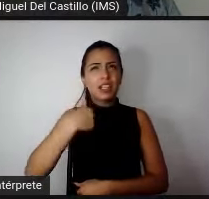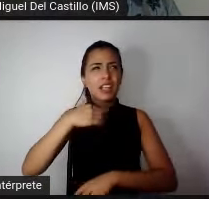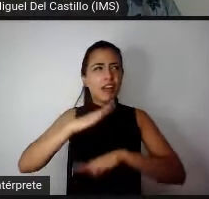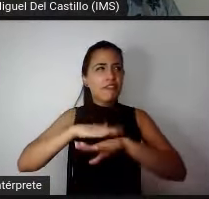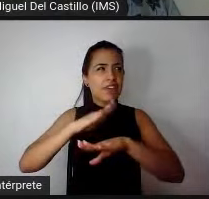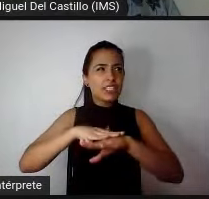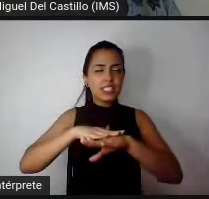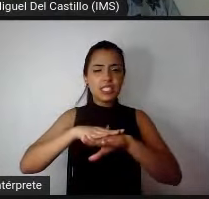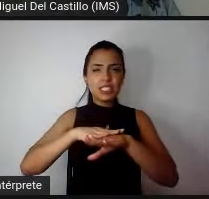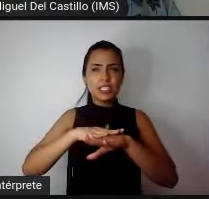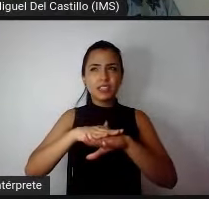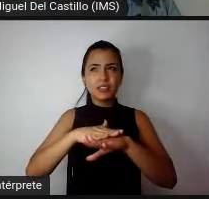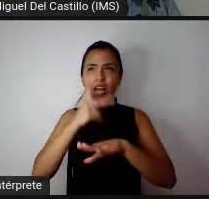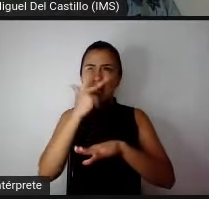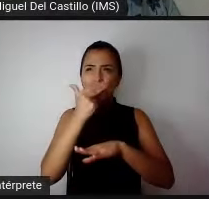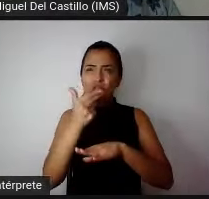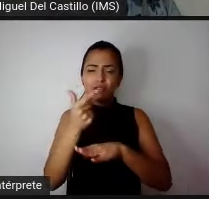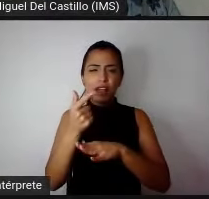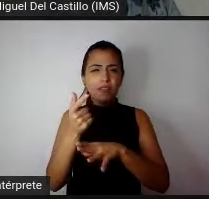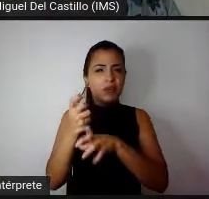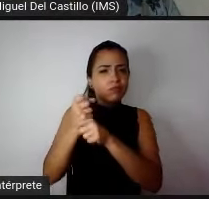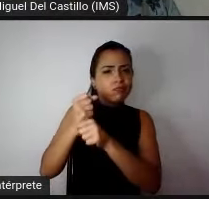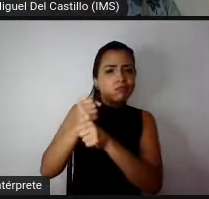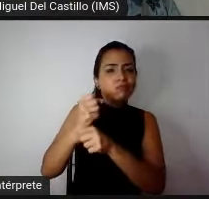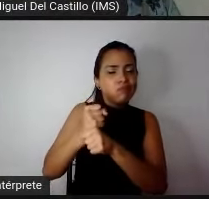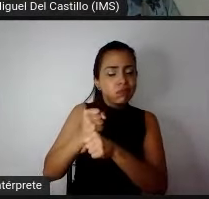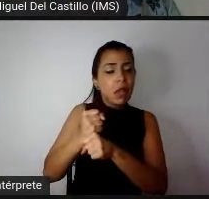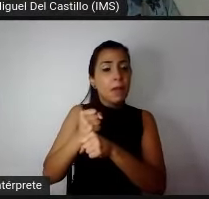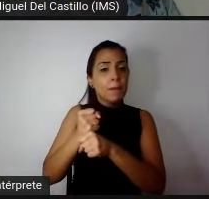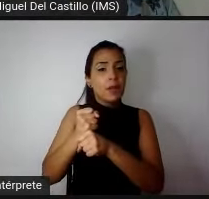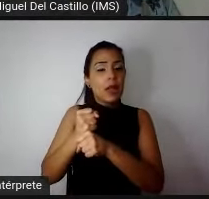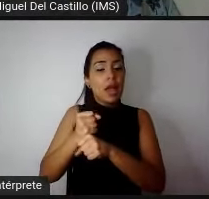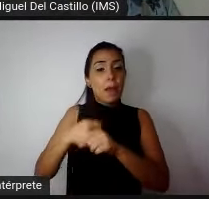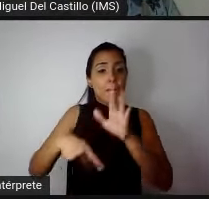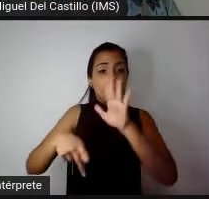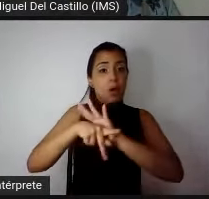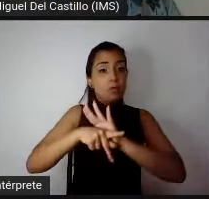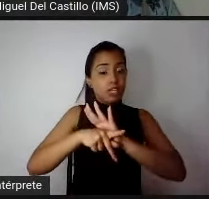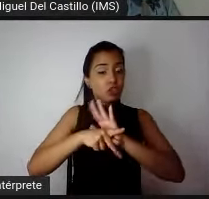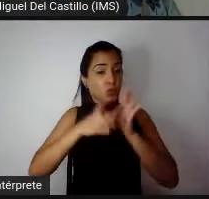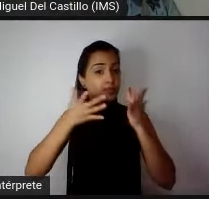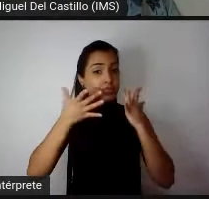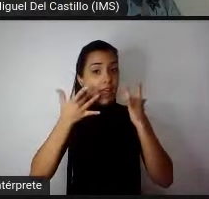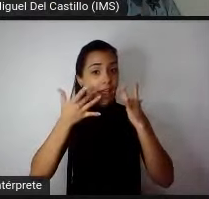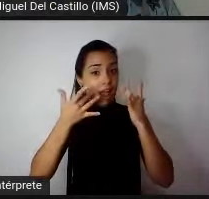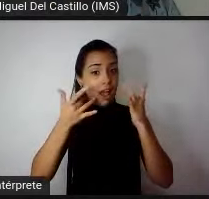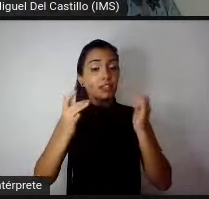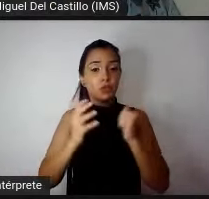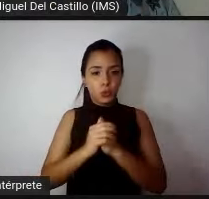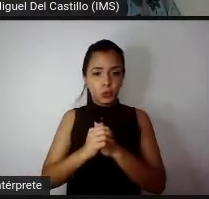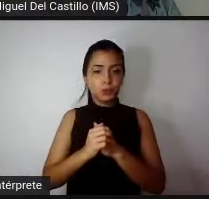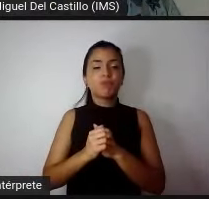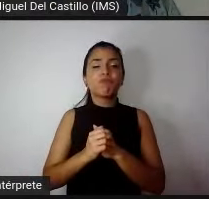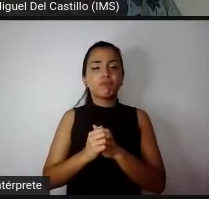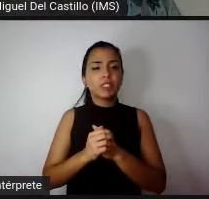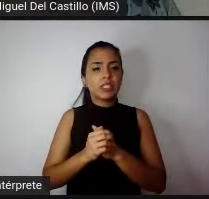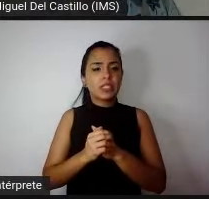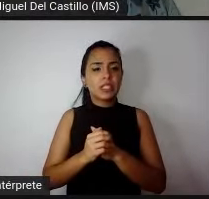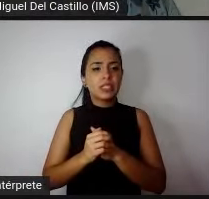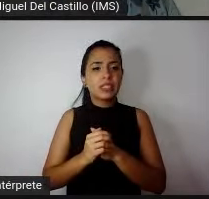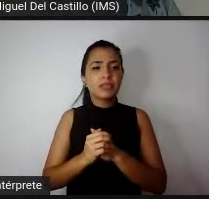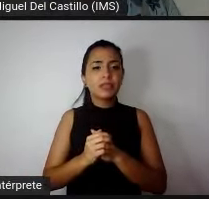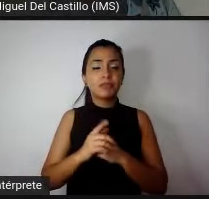pequenininha ponto para um teatro, uma peça de teatro com um francês chamado